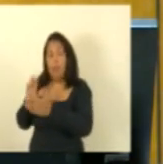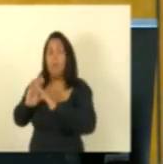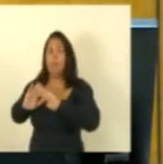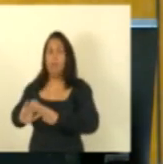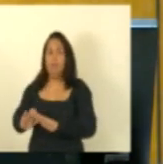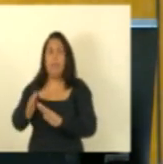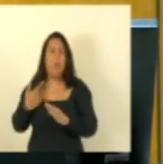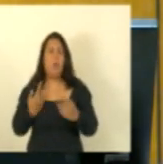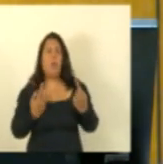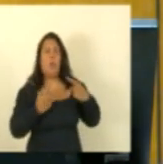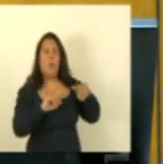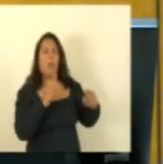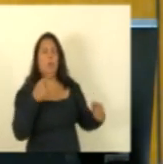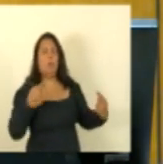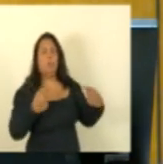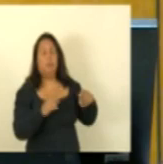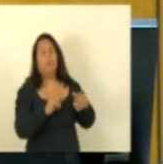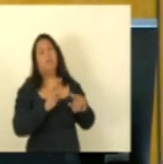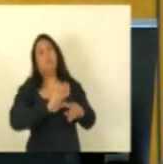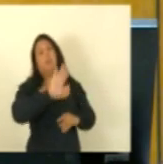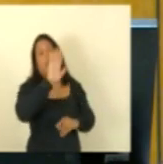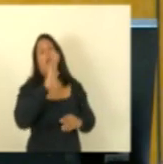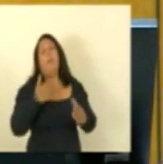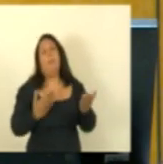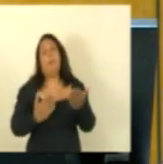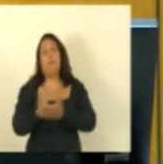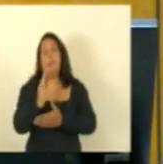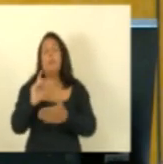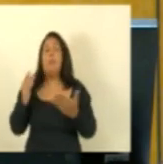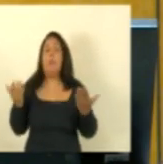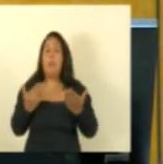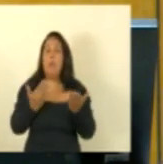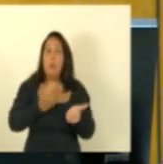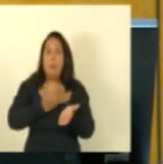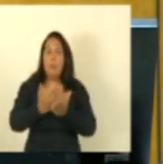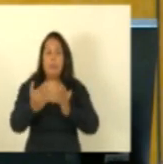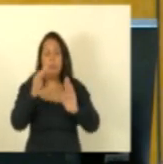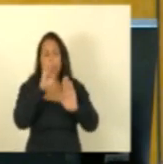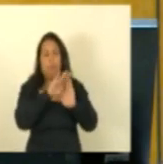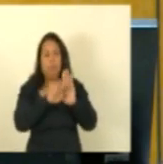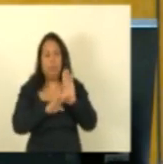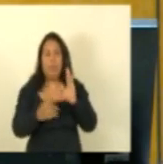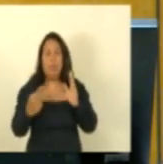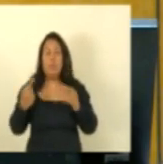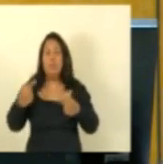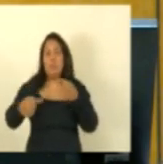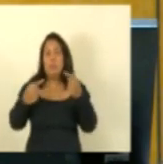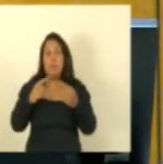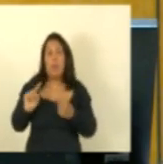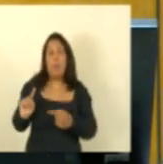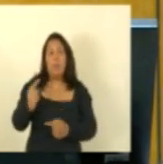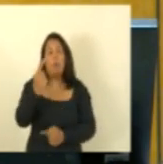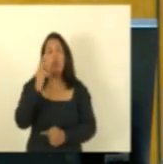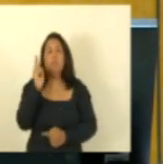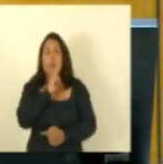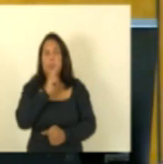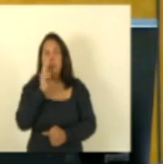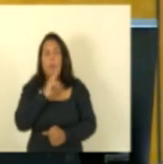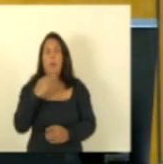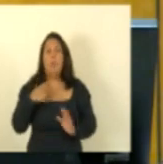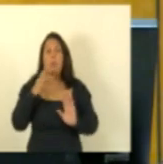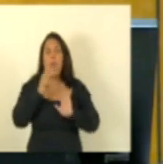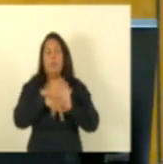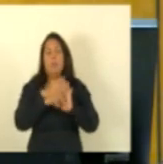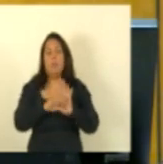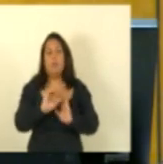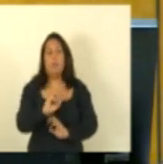encontram. Contrários manifesto, aprovado. Passamos então à ordem do dia. Discussão única em regime de urgência. Projeto de